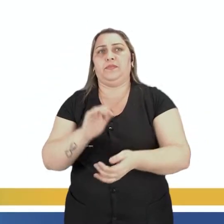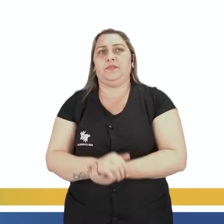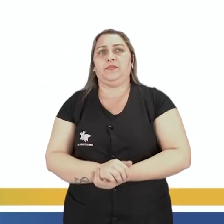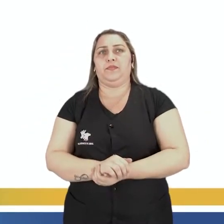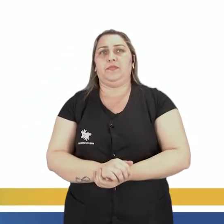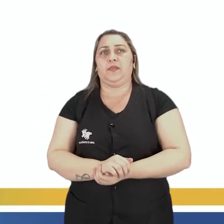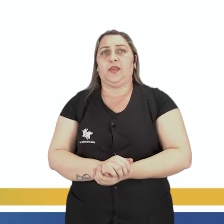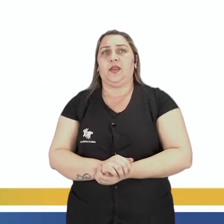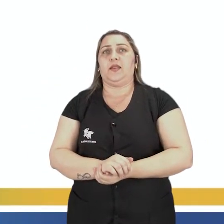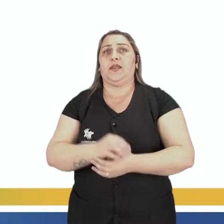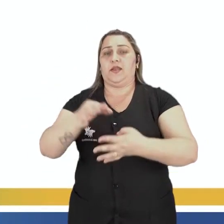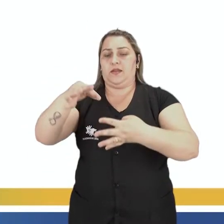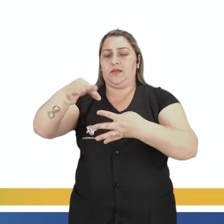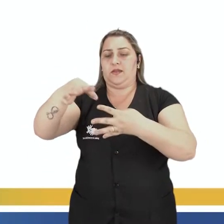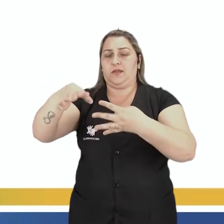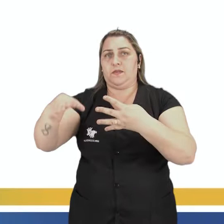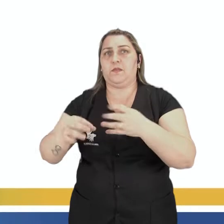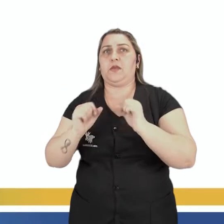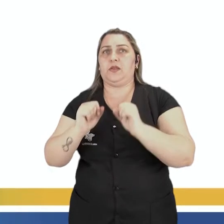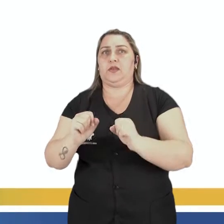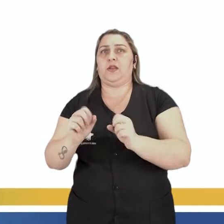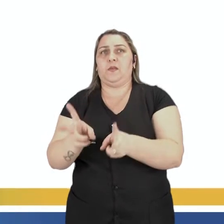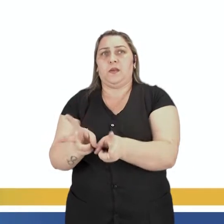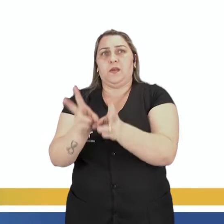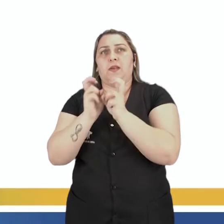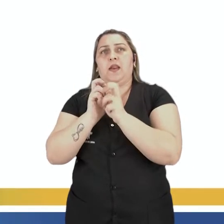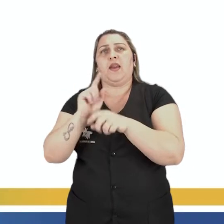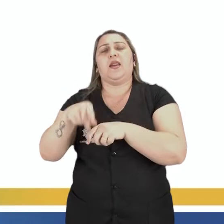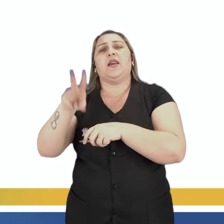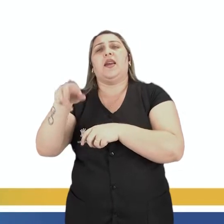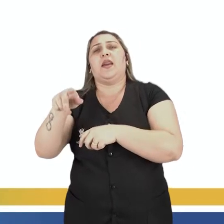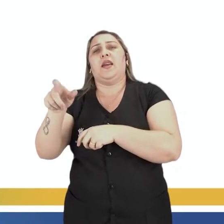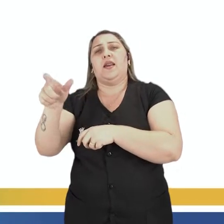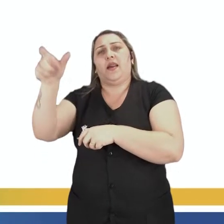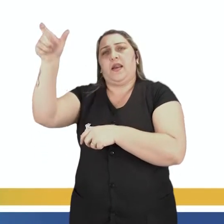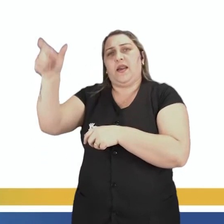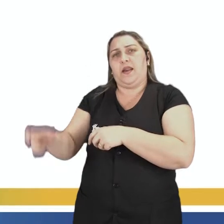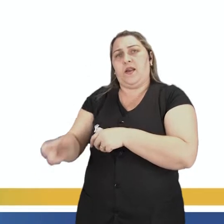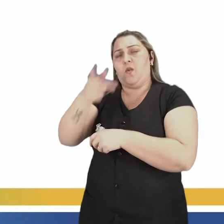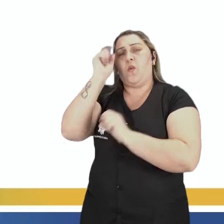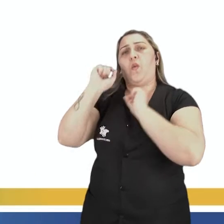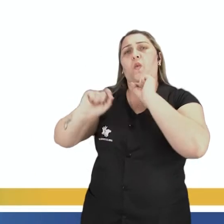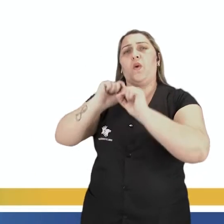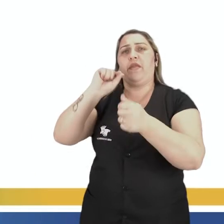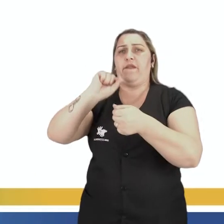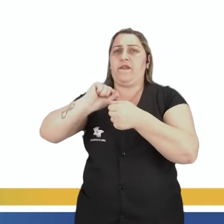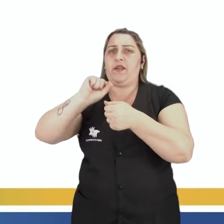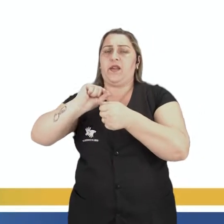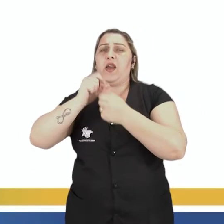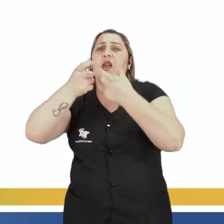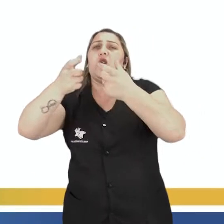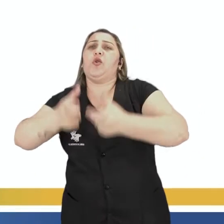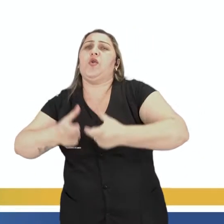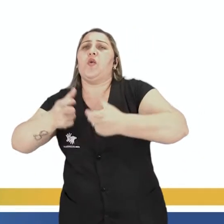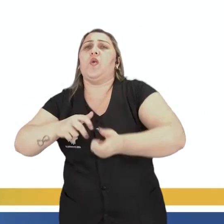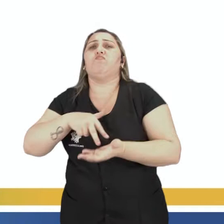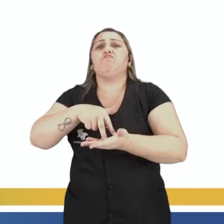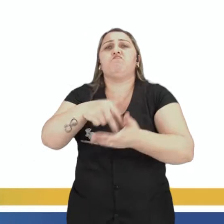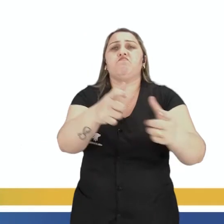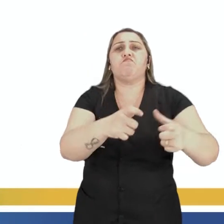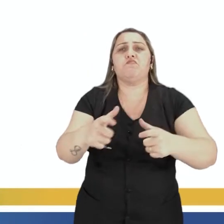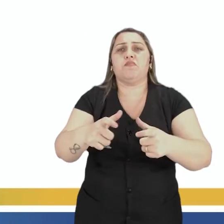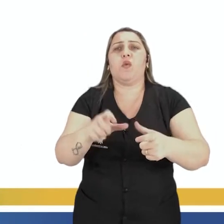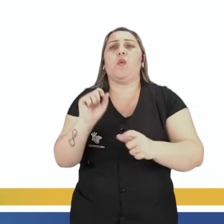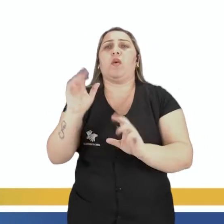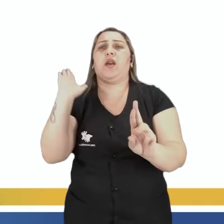lugar. Através desses elementos podemos identificar quem é o personagem, o que ele está fazendo e onde ele está. O